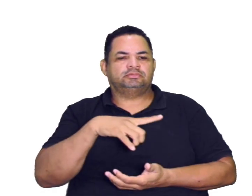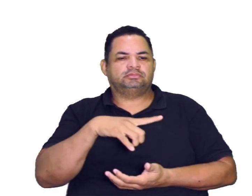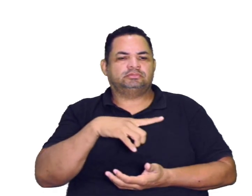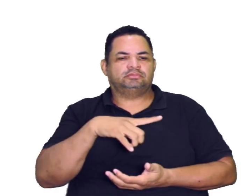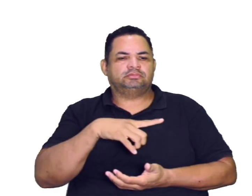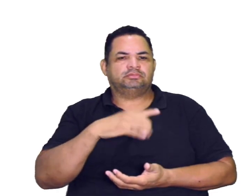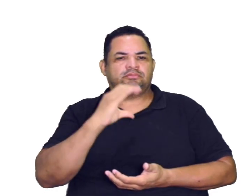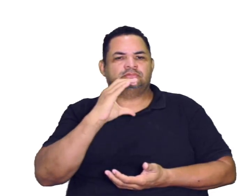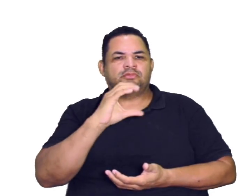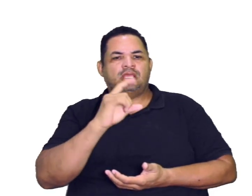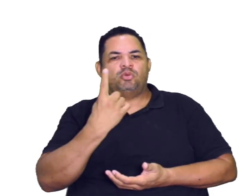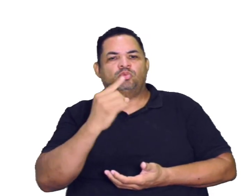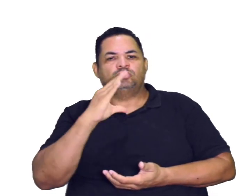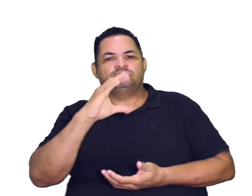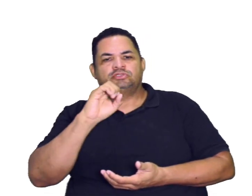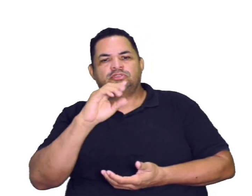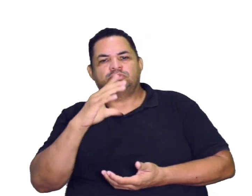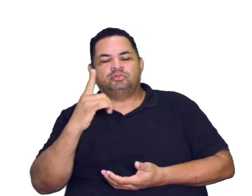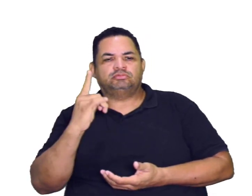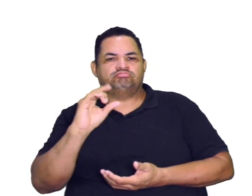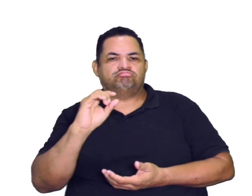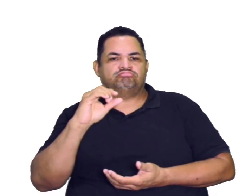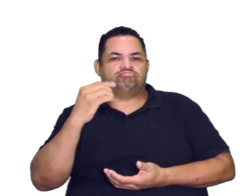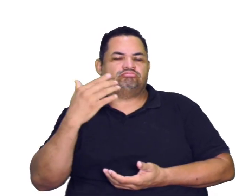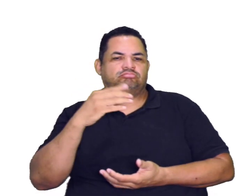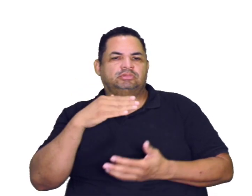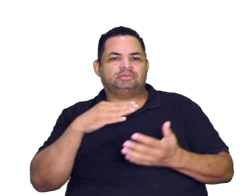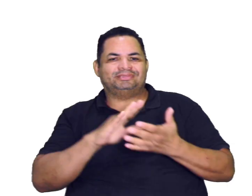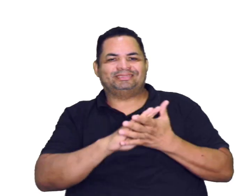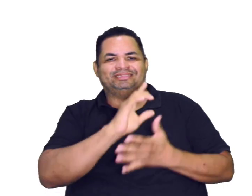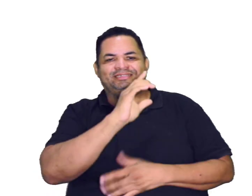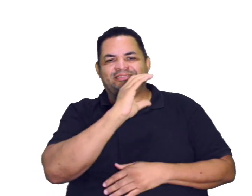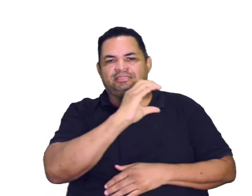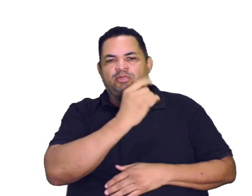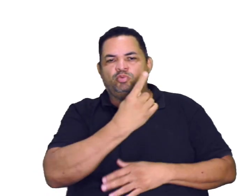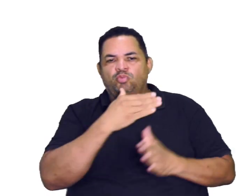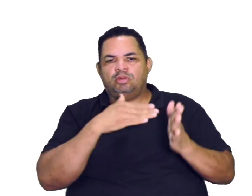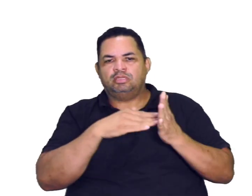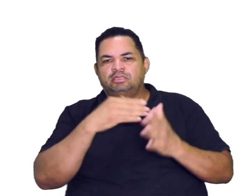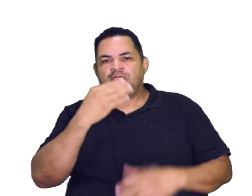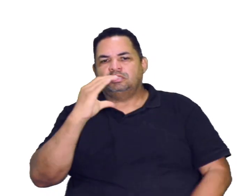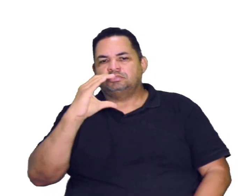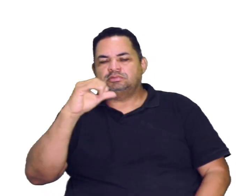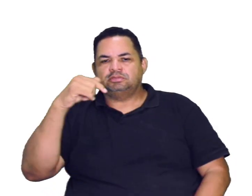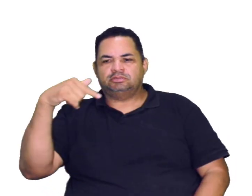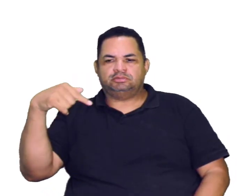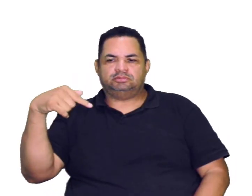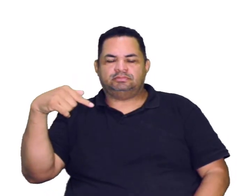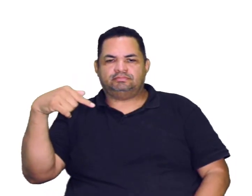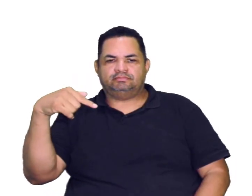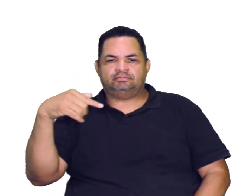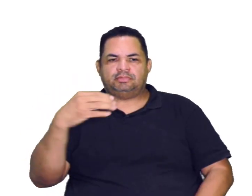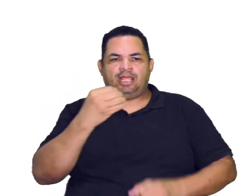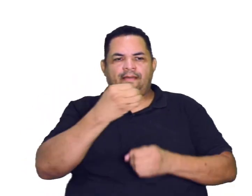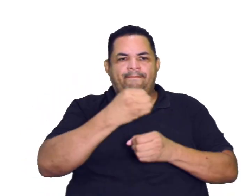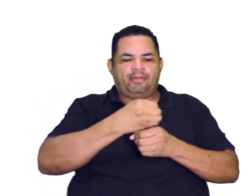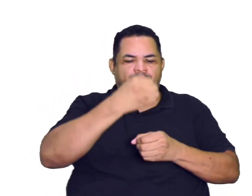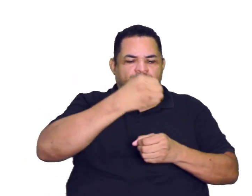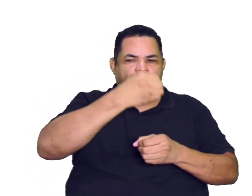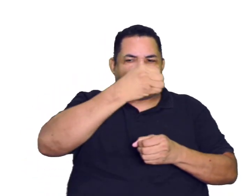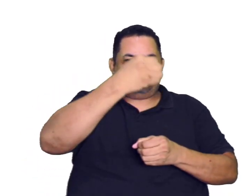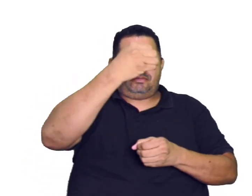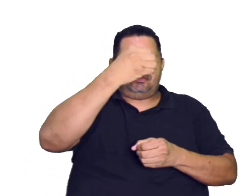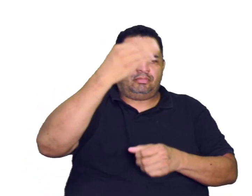tenho aqui a C1, C2, C3, C4, C5, C6 e C7. 7 vértebras cervicais